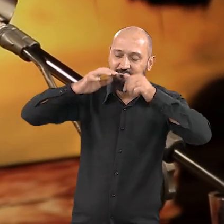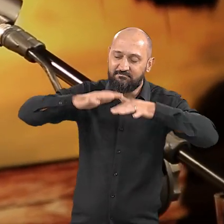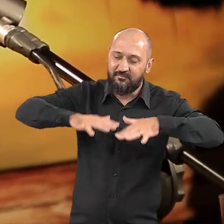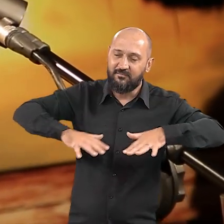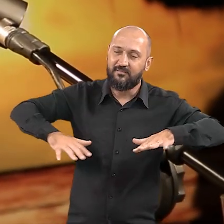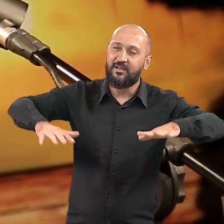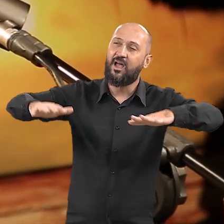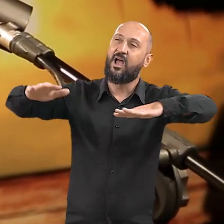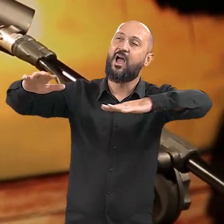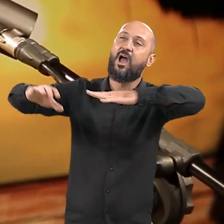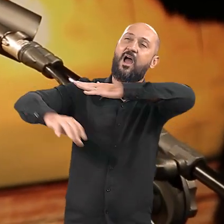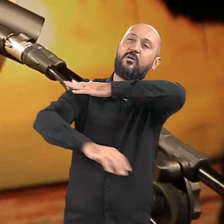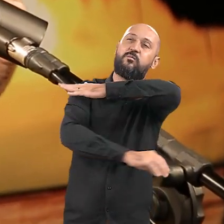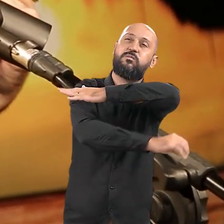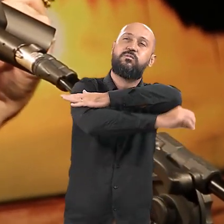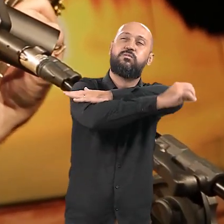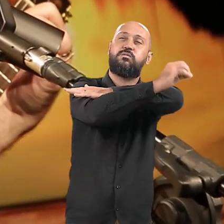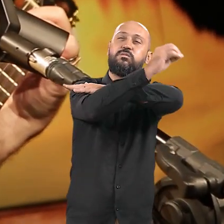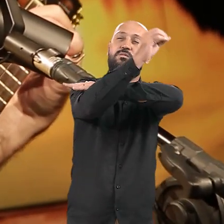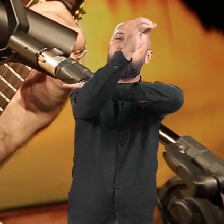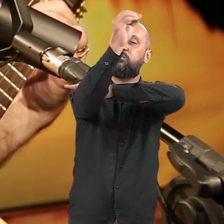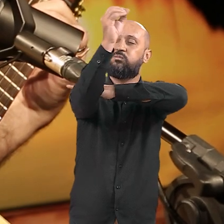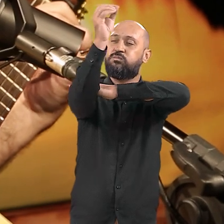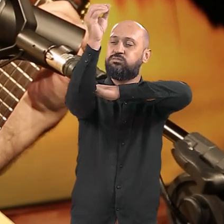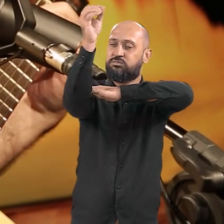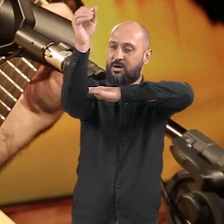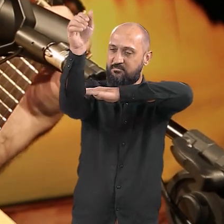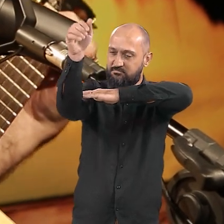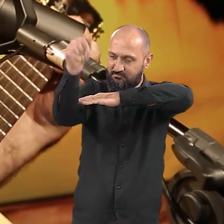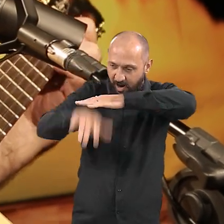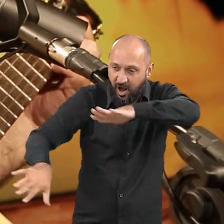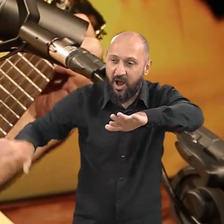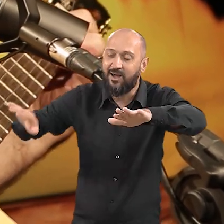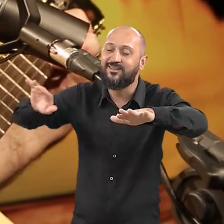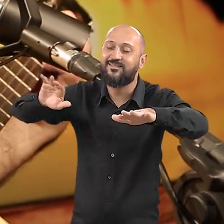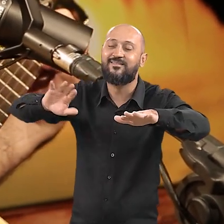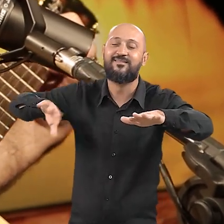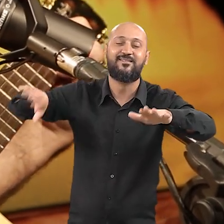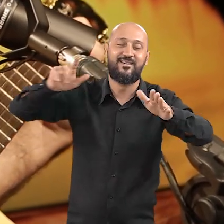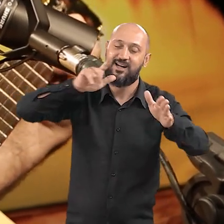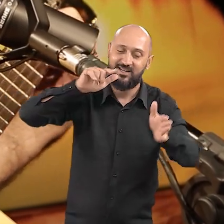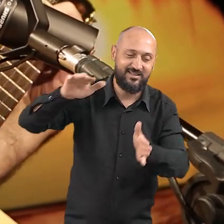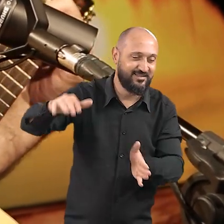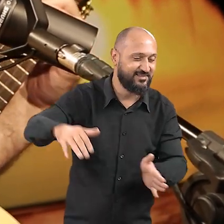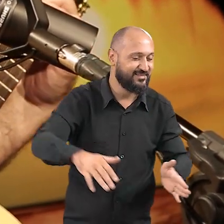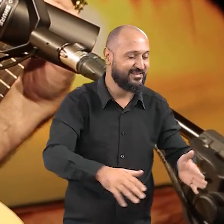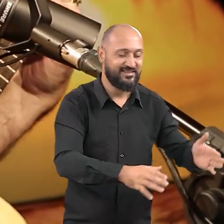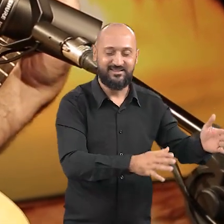Debruçadas tardes, mergulhos à beira do rio,